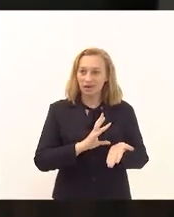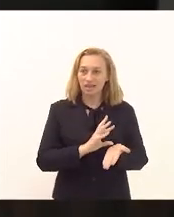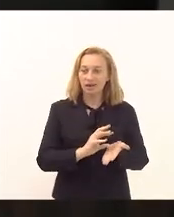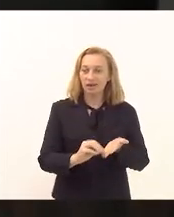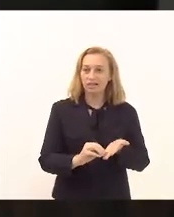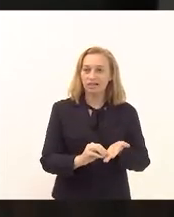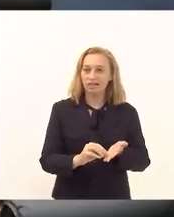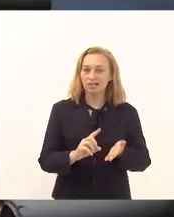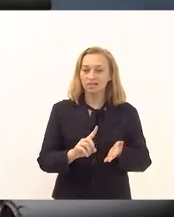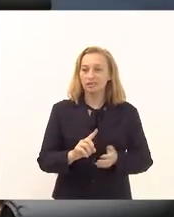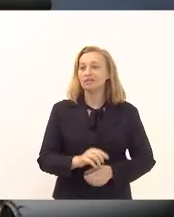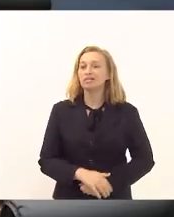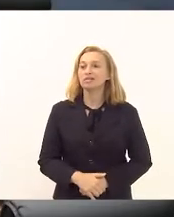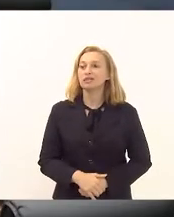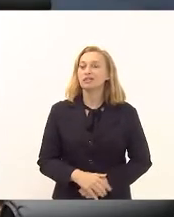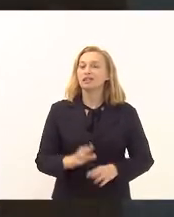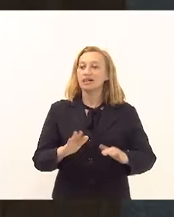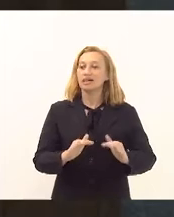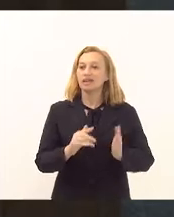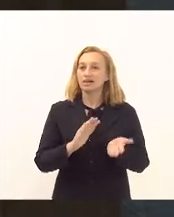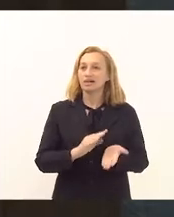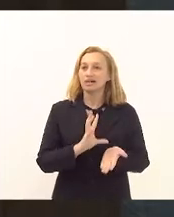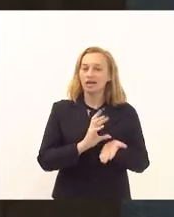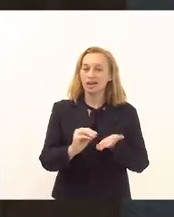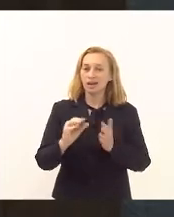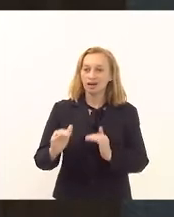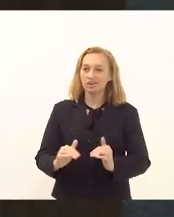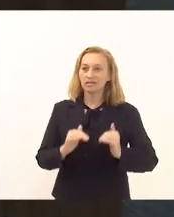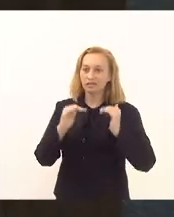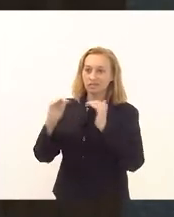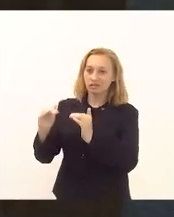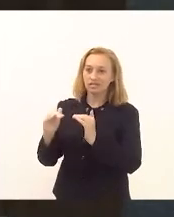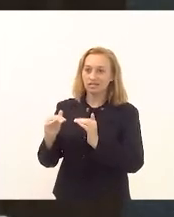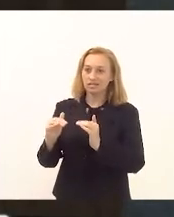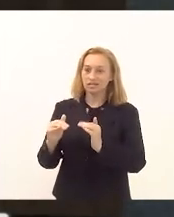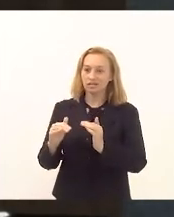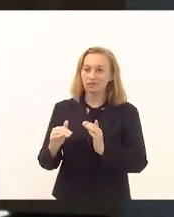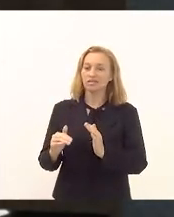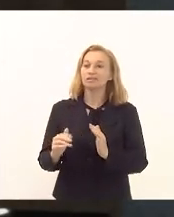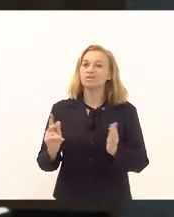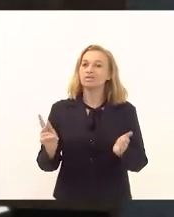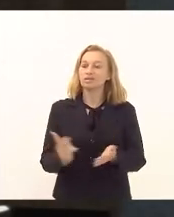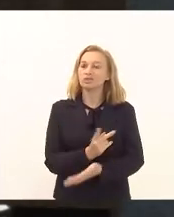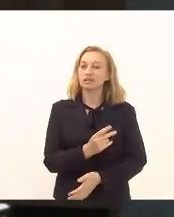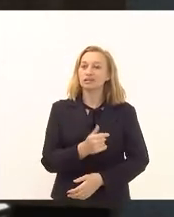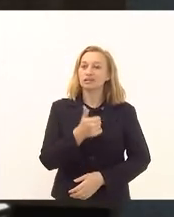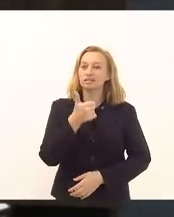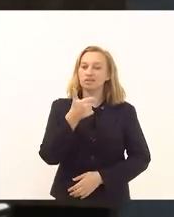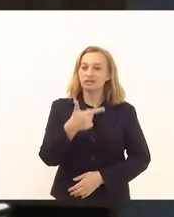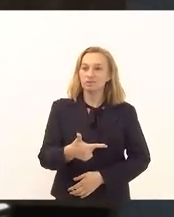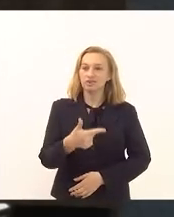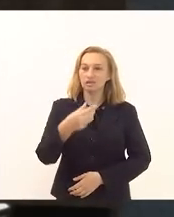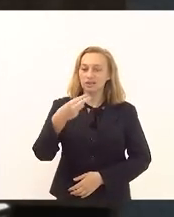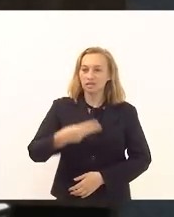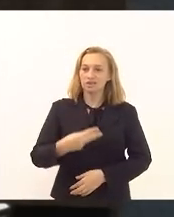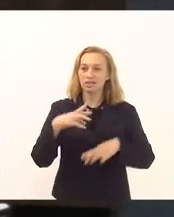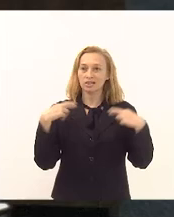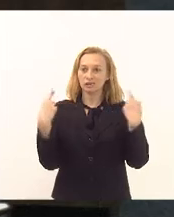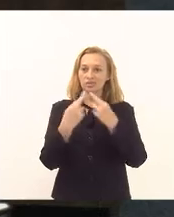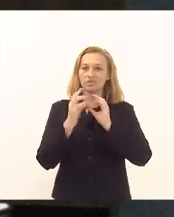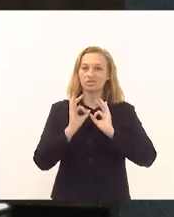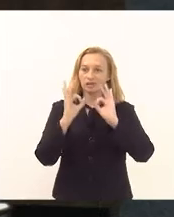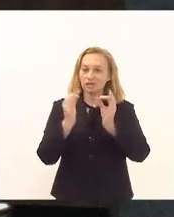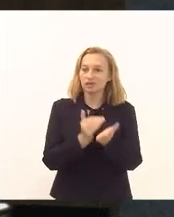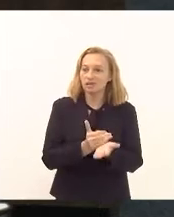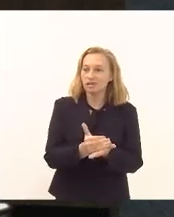anterior. A ata reflete com exatidão o ocorrido na 23ª sessão ordinária,